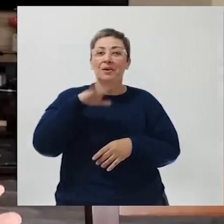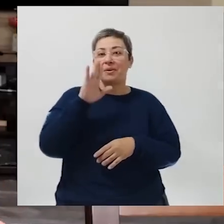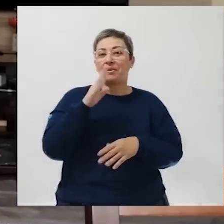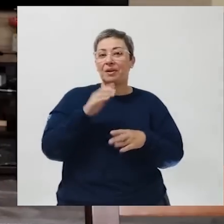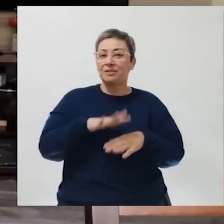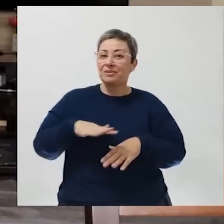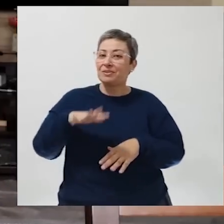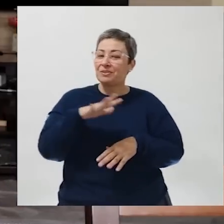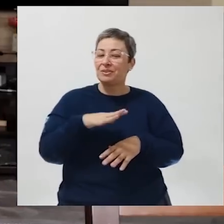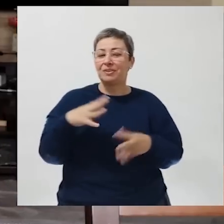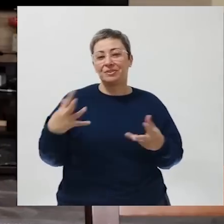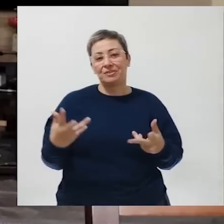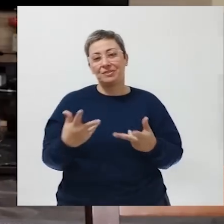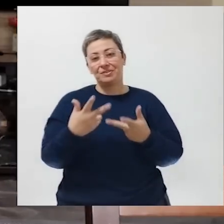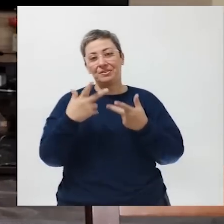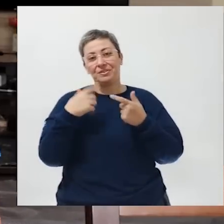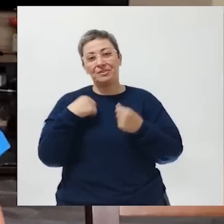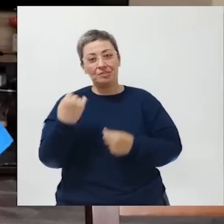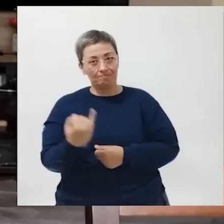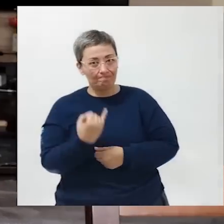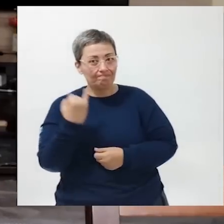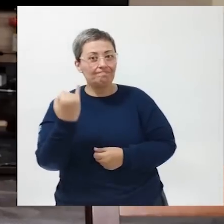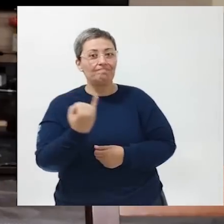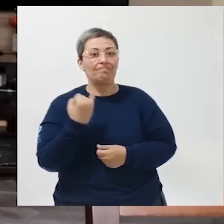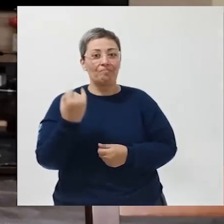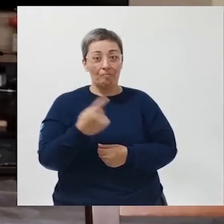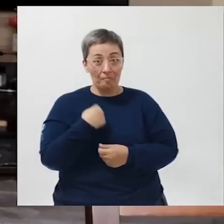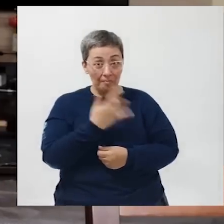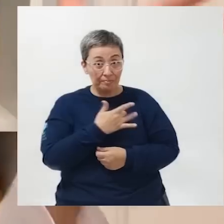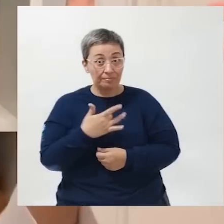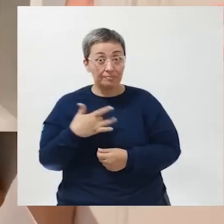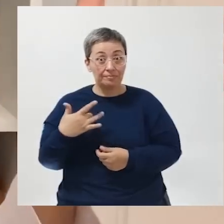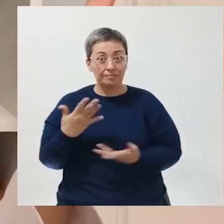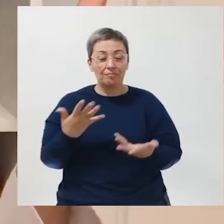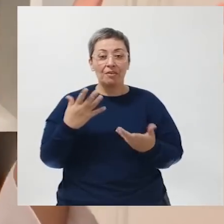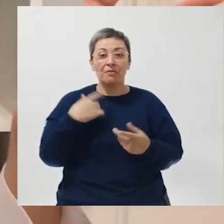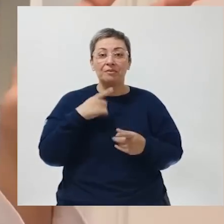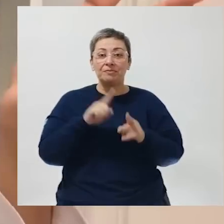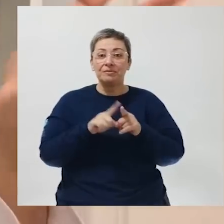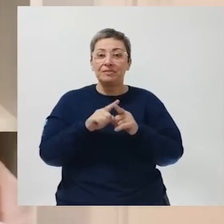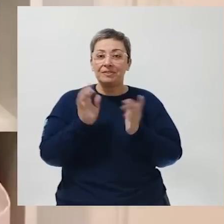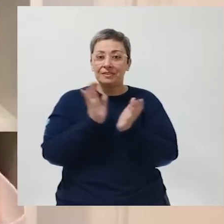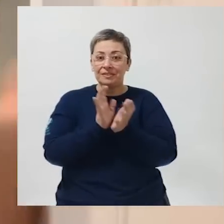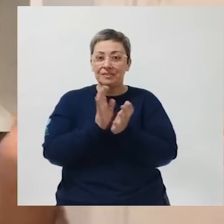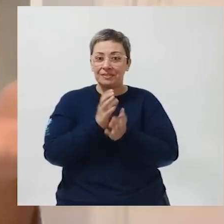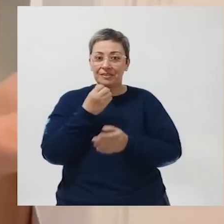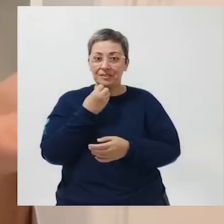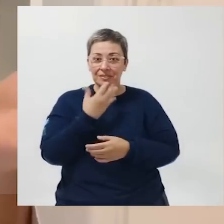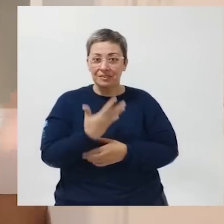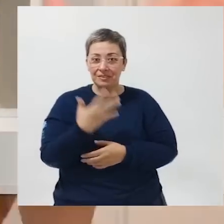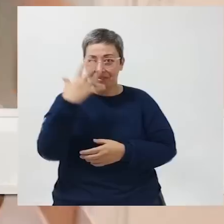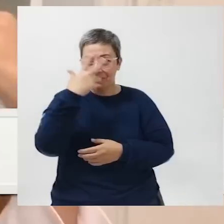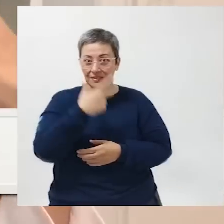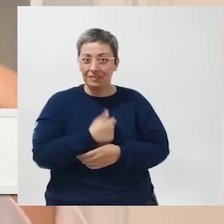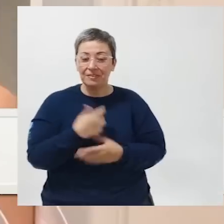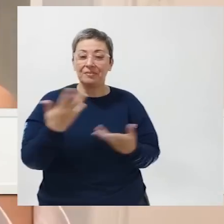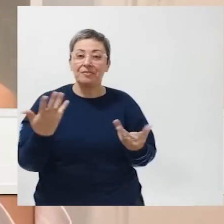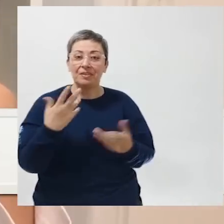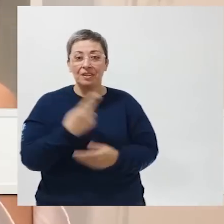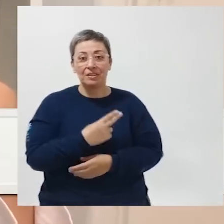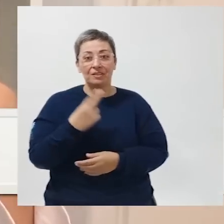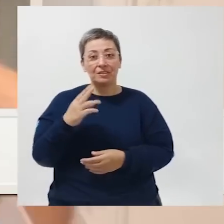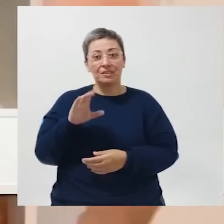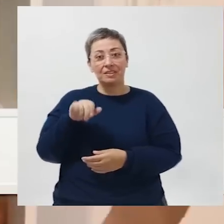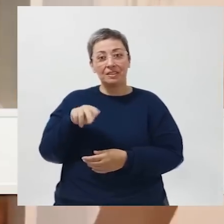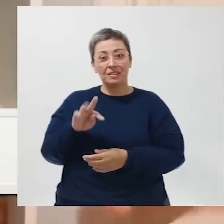dessa área tão incrível e muito importante pra nossa saúde. Fala, galerinha bonita, tudo bem com vocês? O meu nome